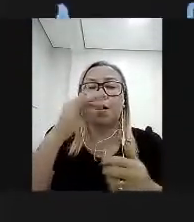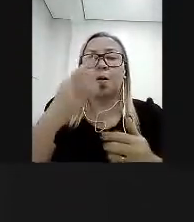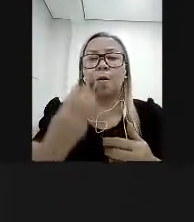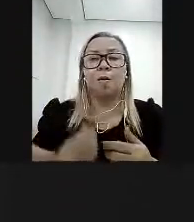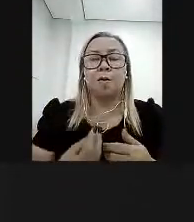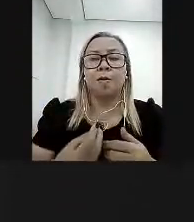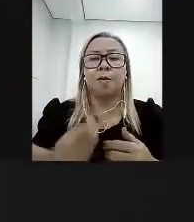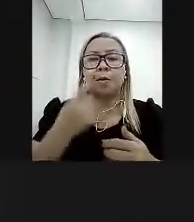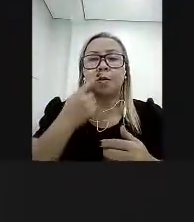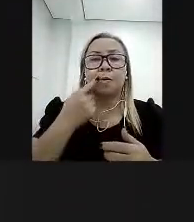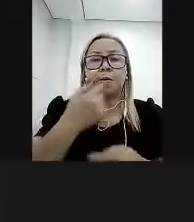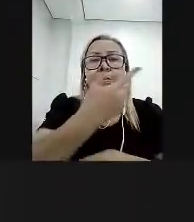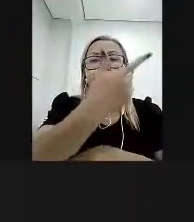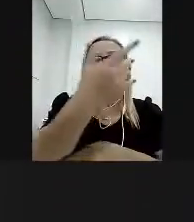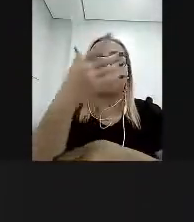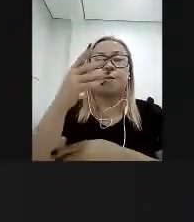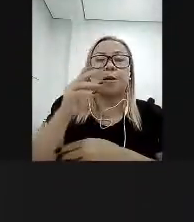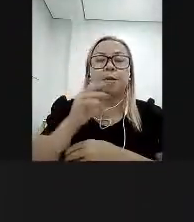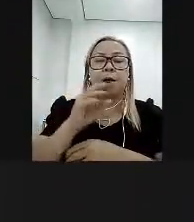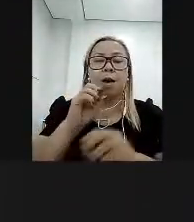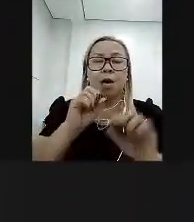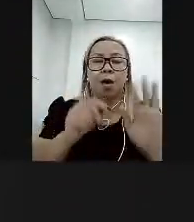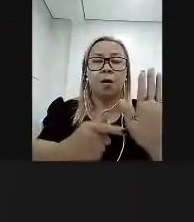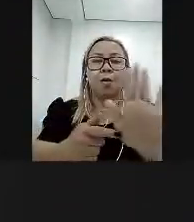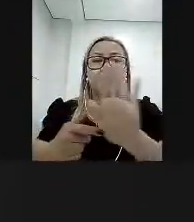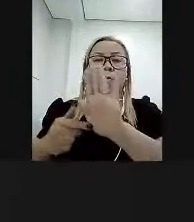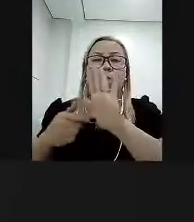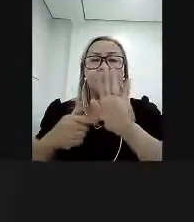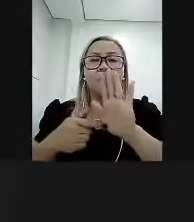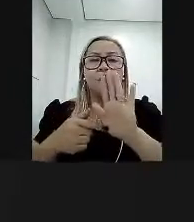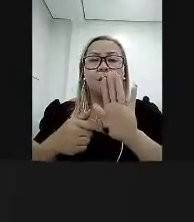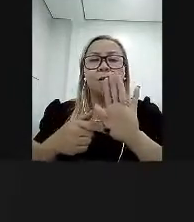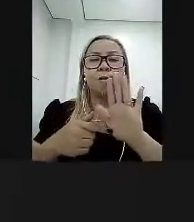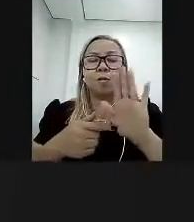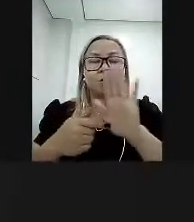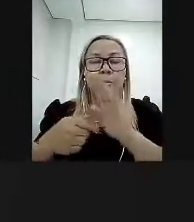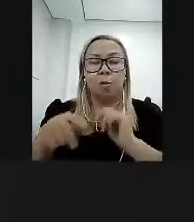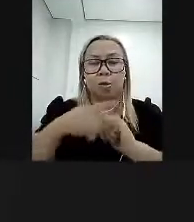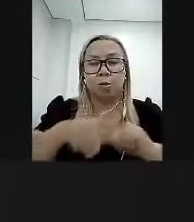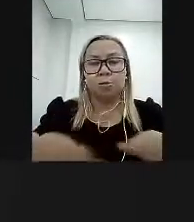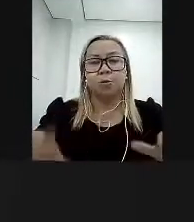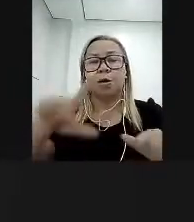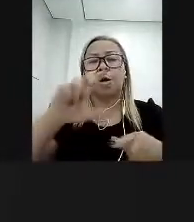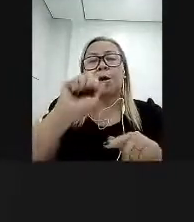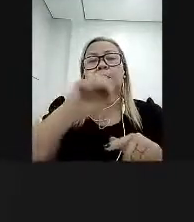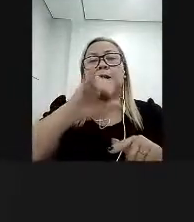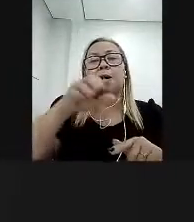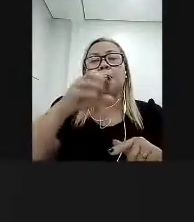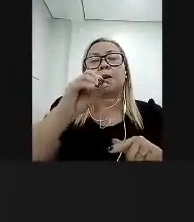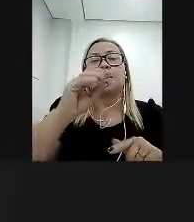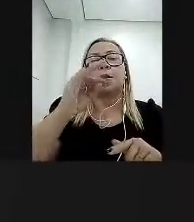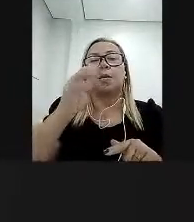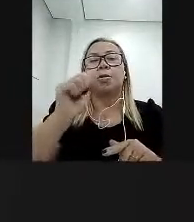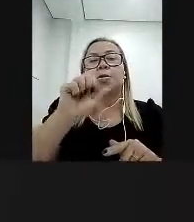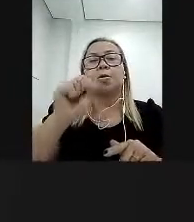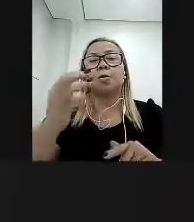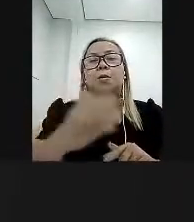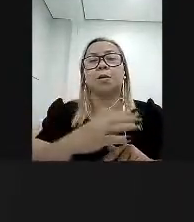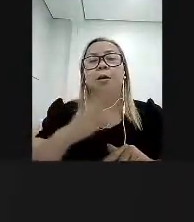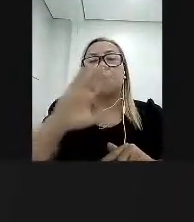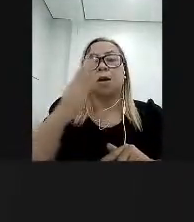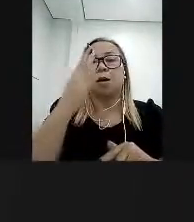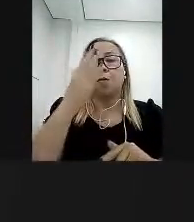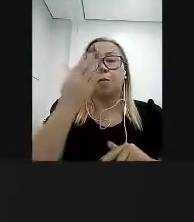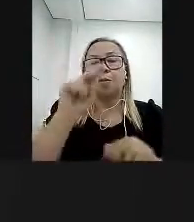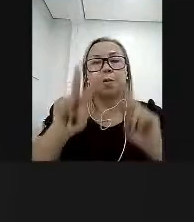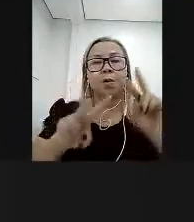refletida em cada uma dessas que eu chamo de lajotas espelhadas, ao mesmo tempo em que ele vai ter uma visão panorâmica